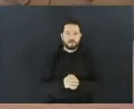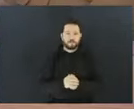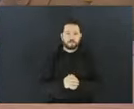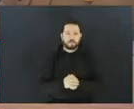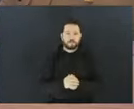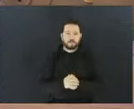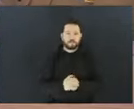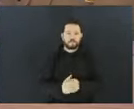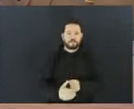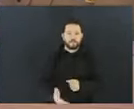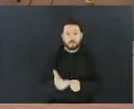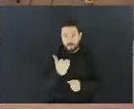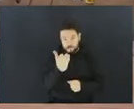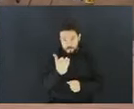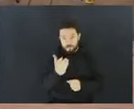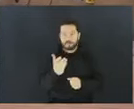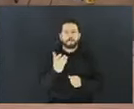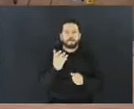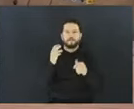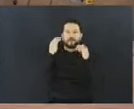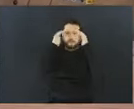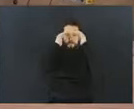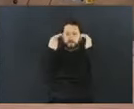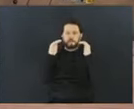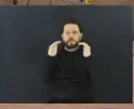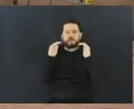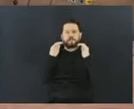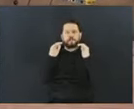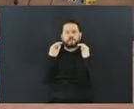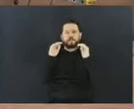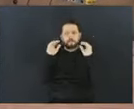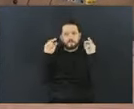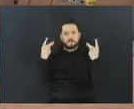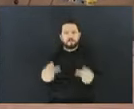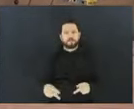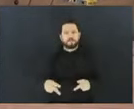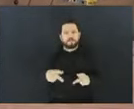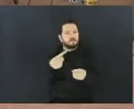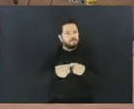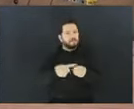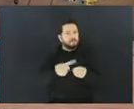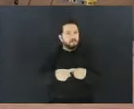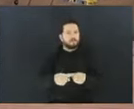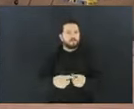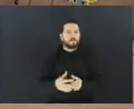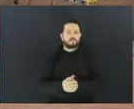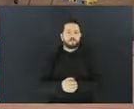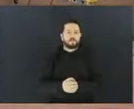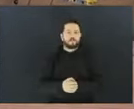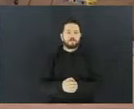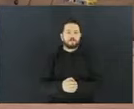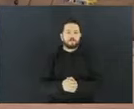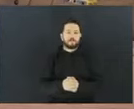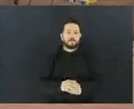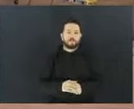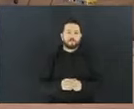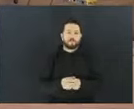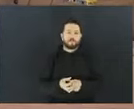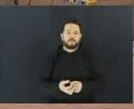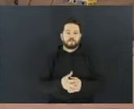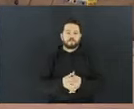de Curitiba, o senhor participando dessa tribuna livre para fazer um balanço da Polícia Militar, do trabalho da Polícia Militar em Curitiba e no Estado do